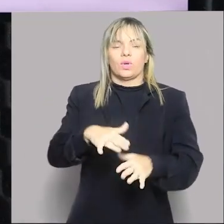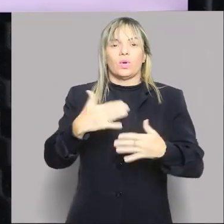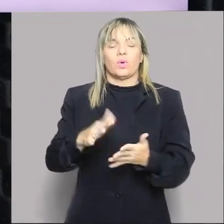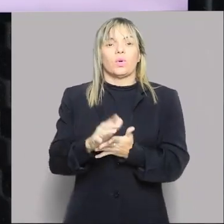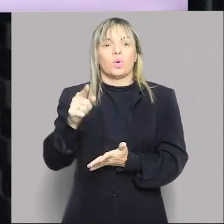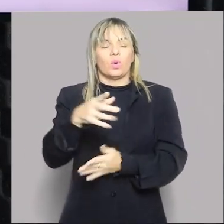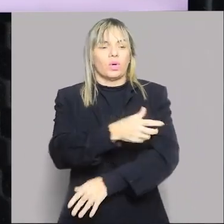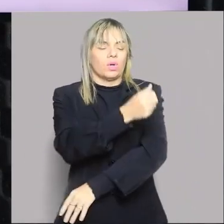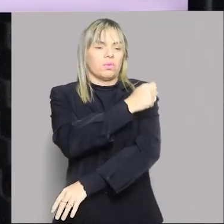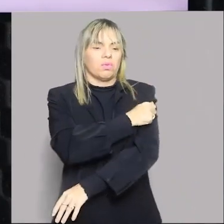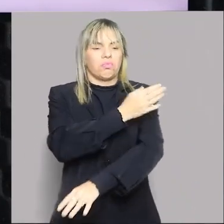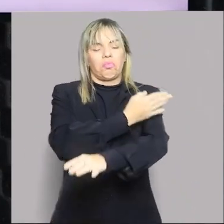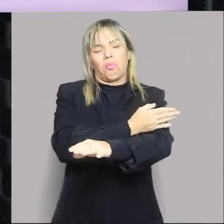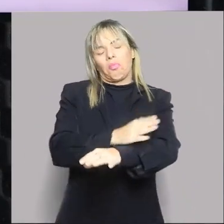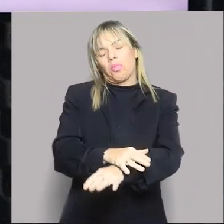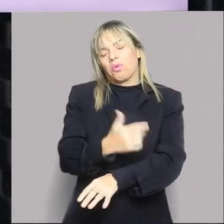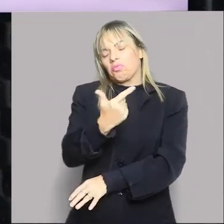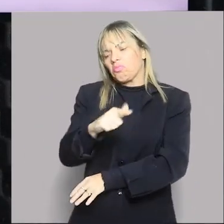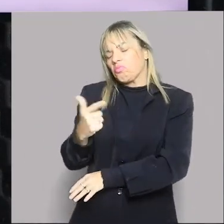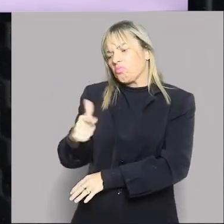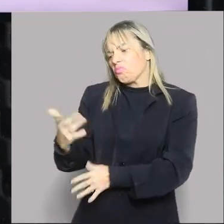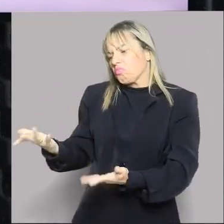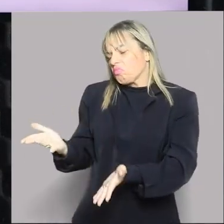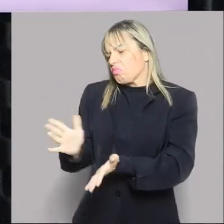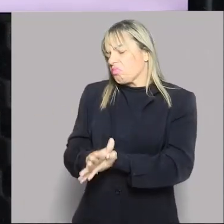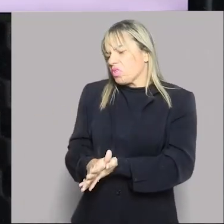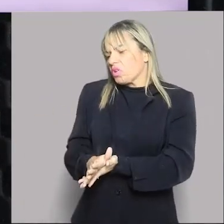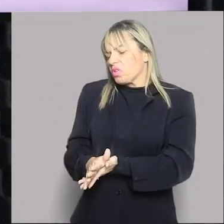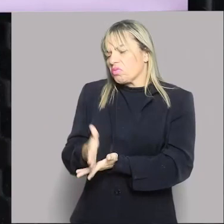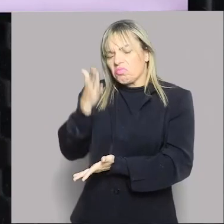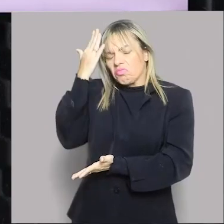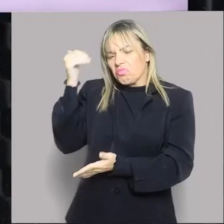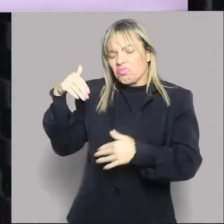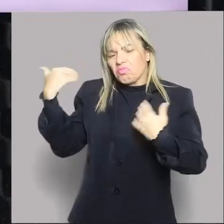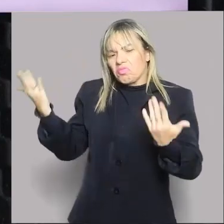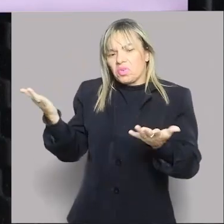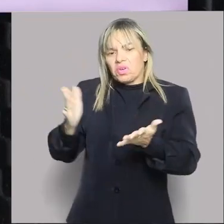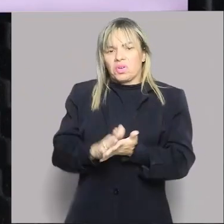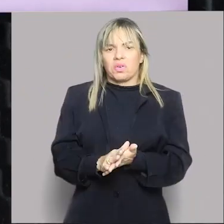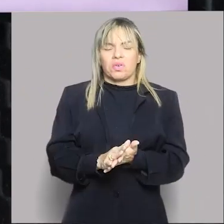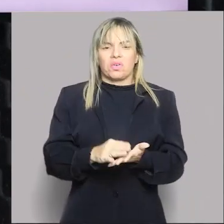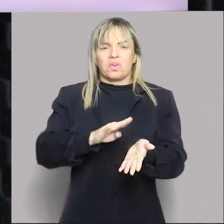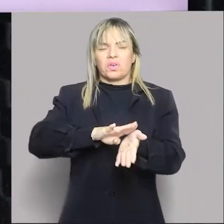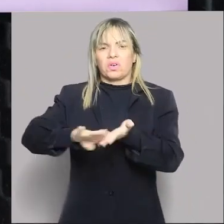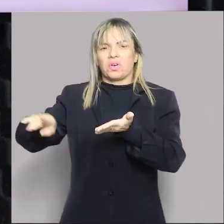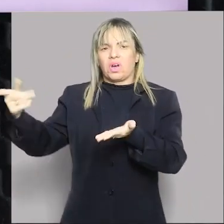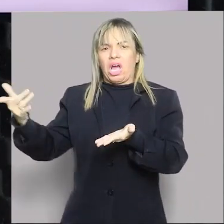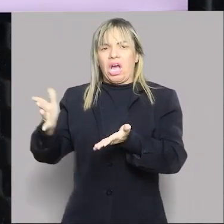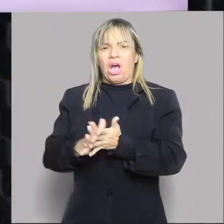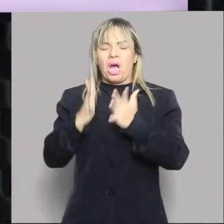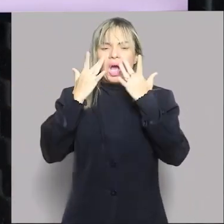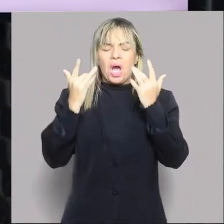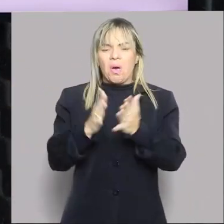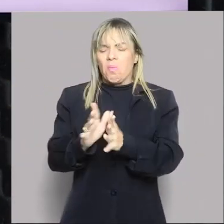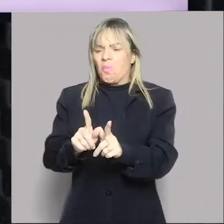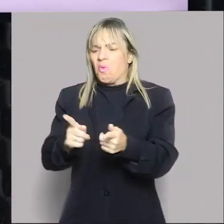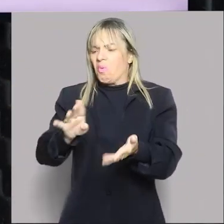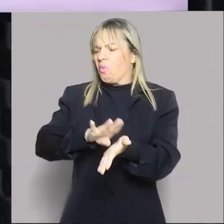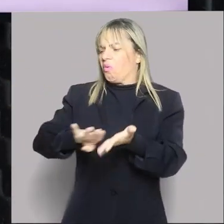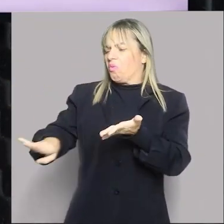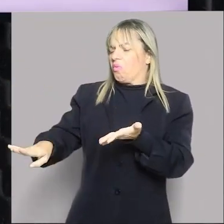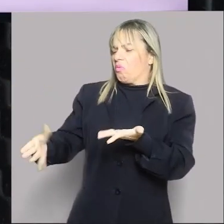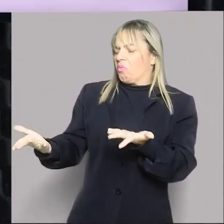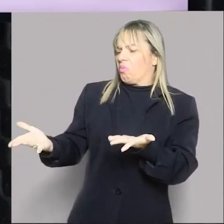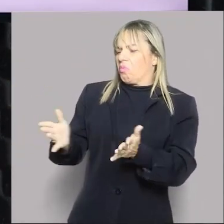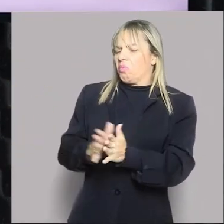vocês, costuma não ter noção disso. Vamos tirar a arte da vida de vocês, vamos tirar a música, vamos tirar